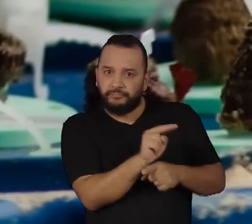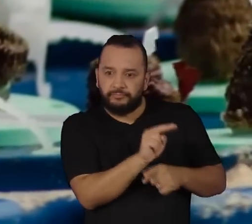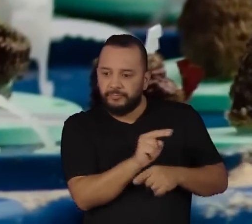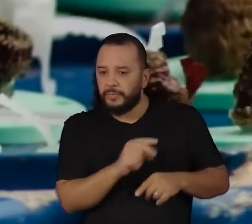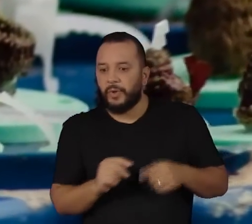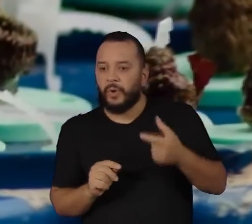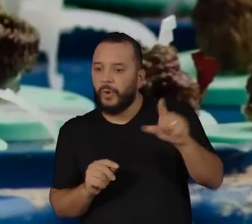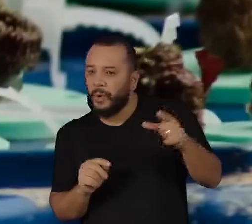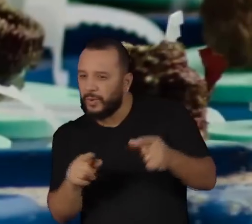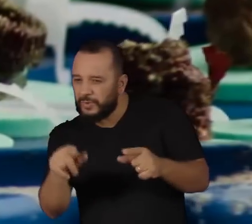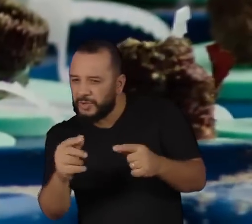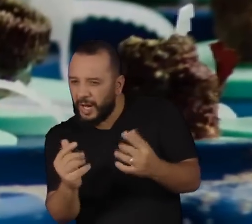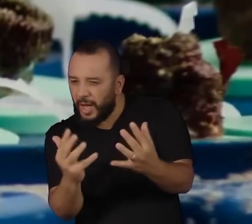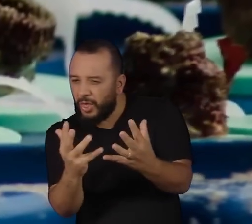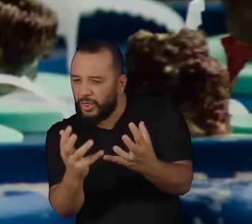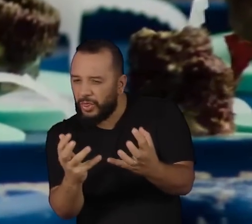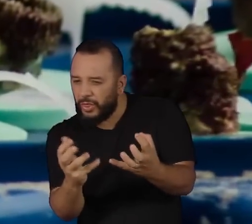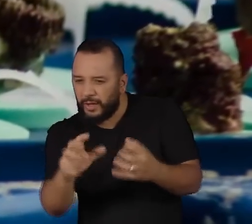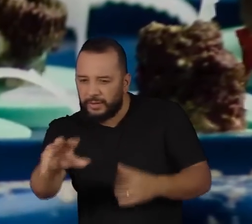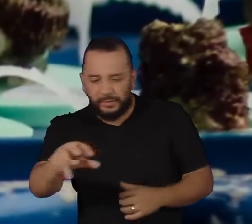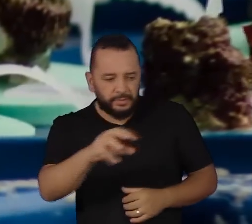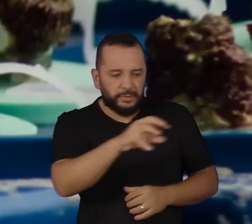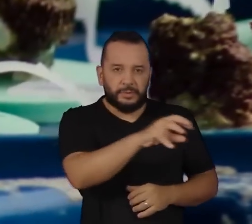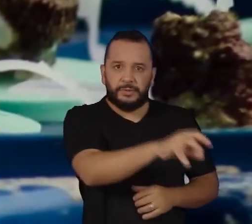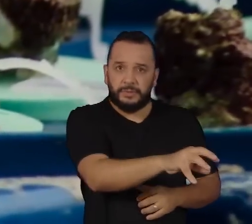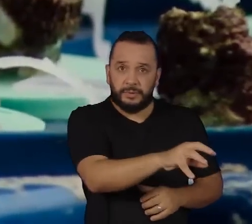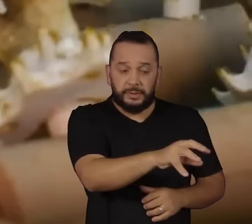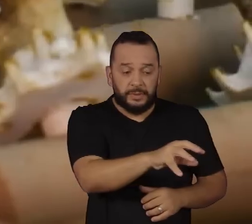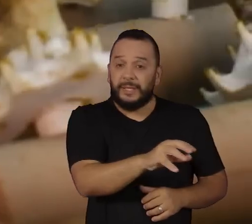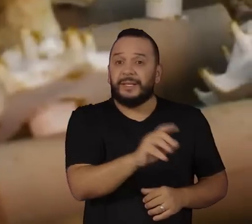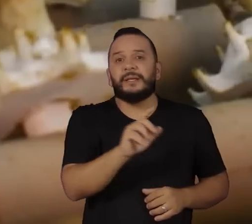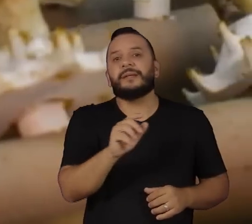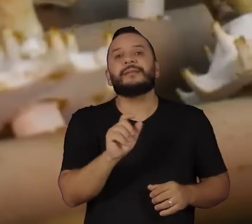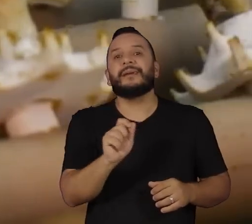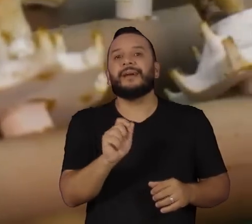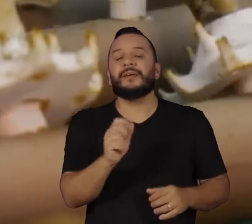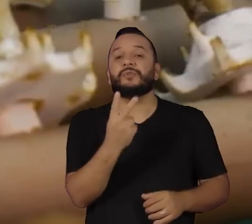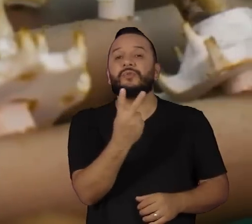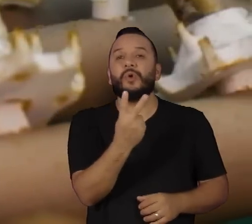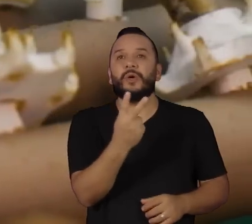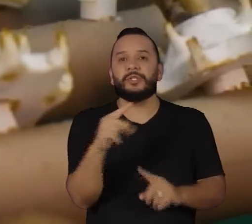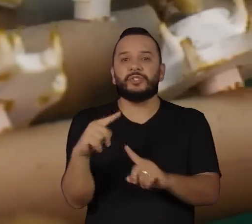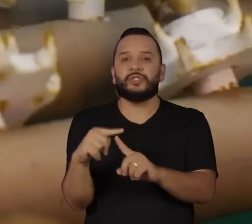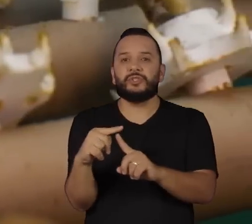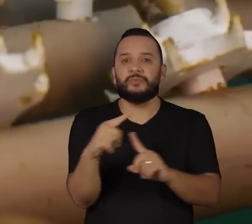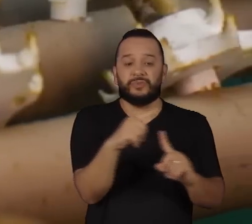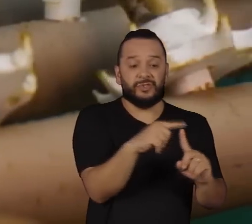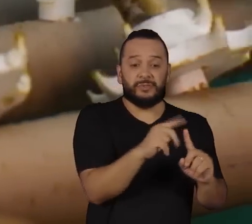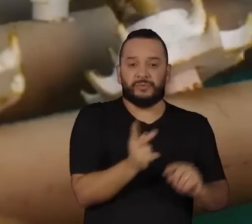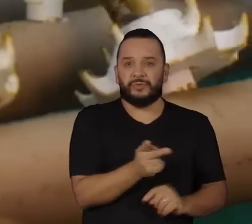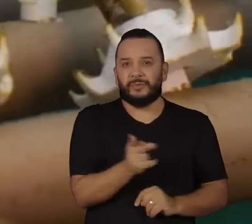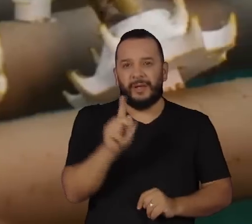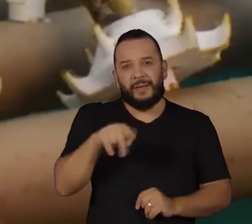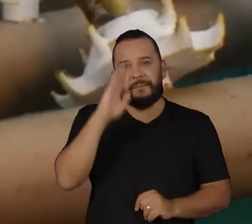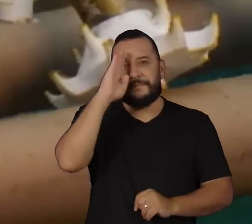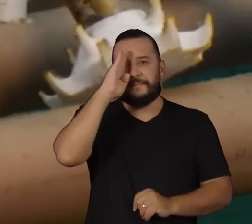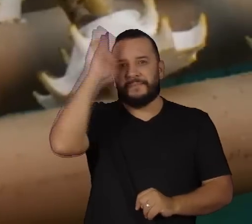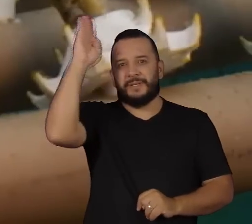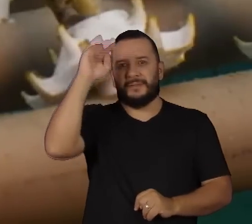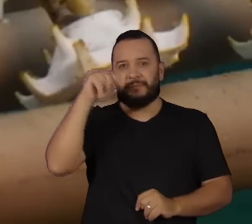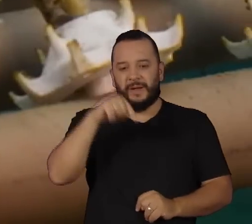base, são conhecidos como corais construtores. O que acontece? Eles trazem complexidade, eles trazem